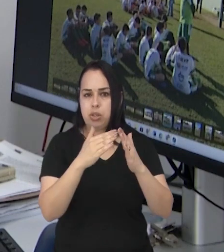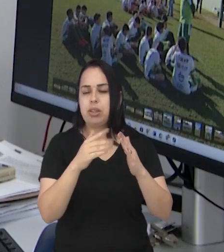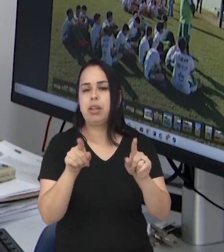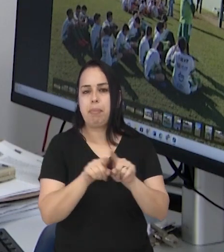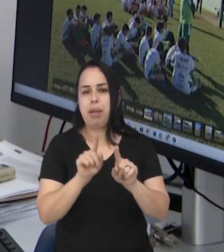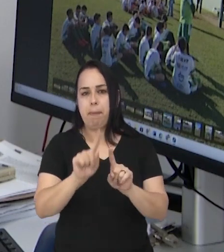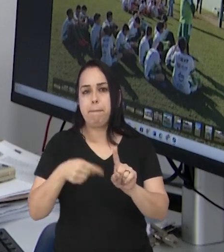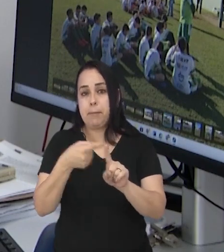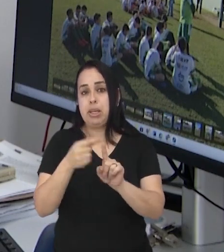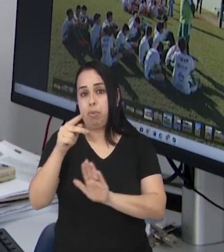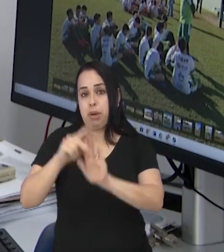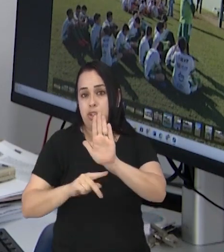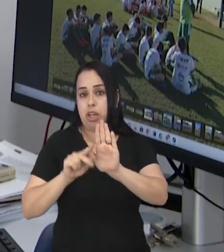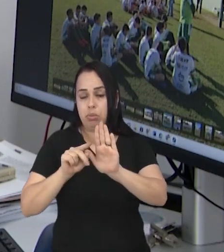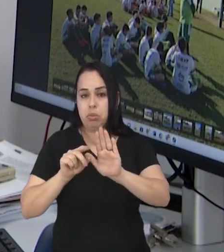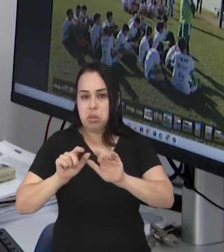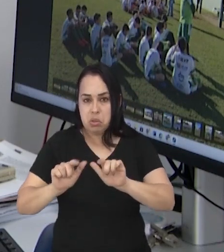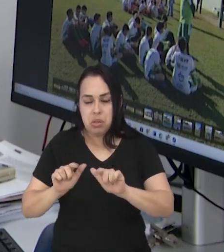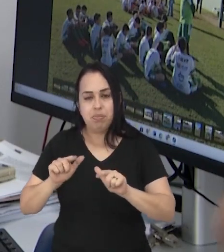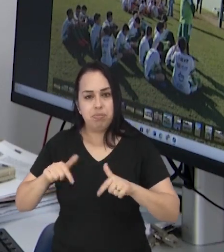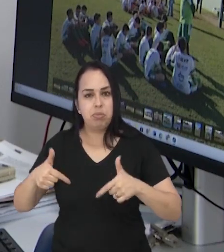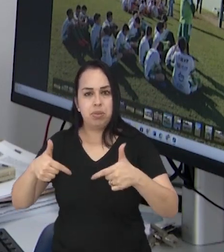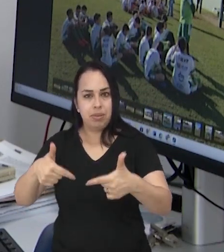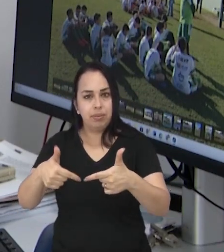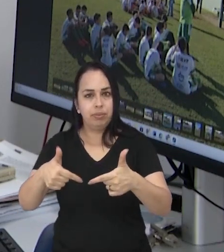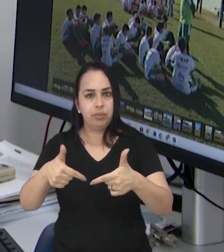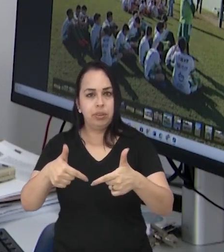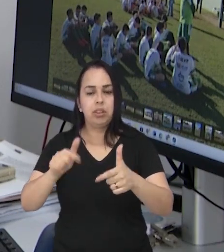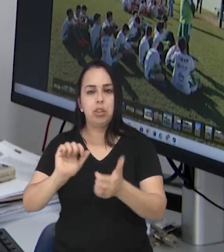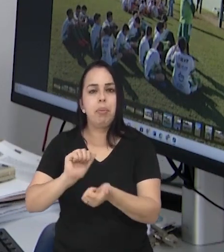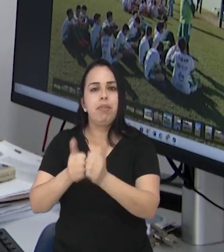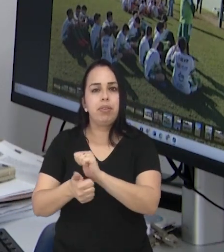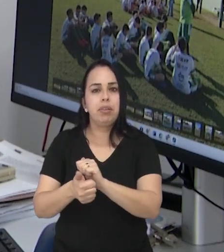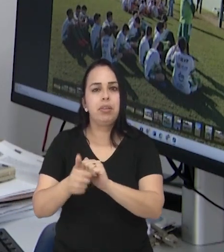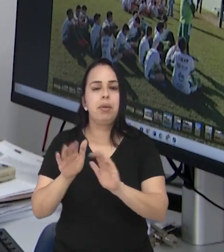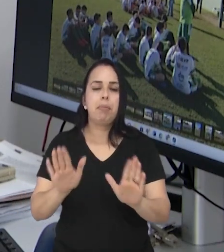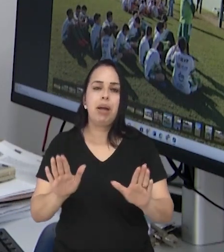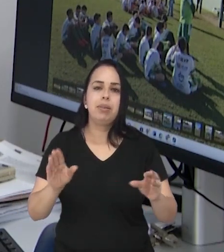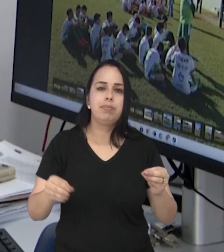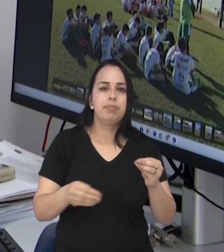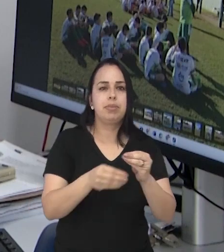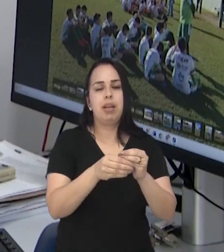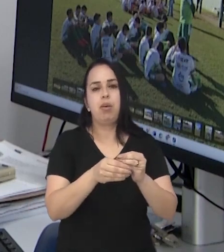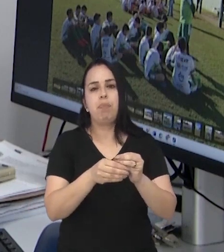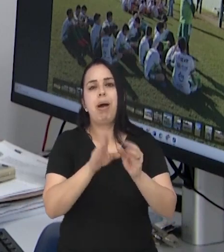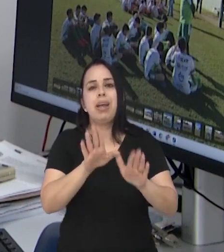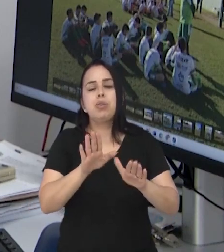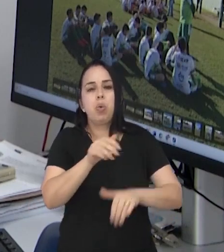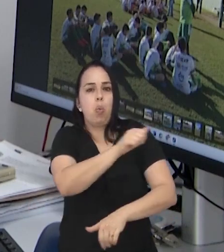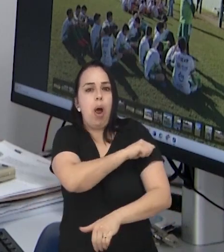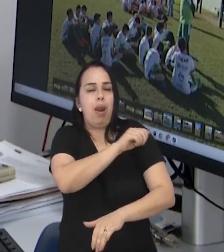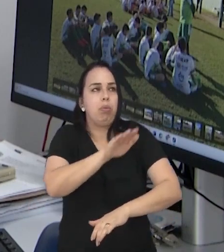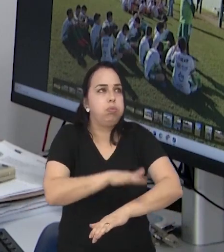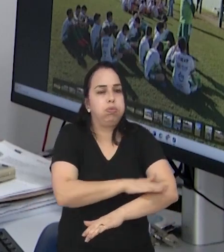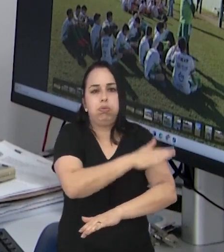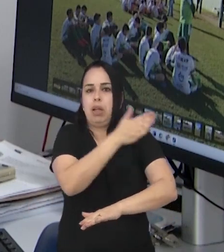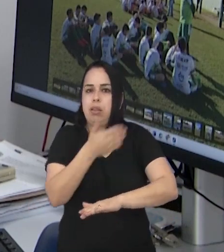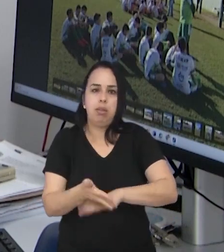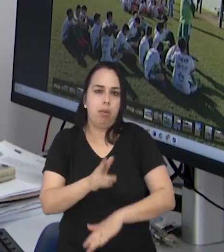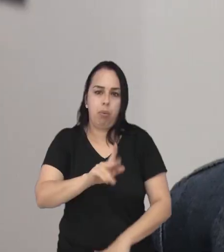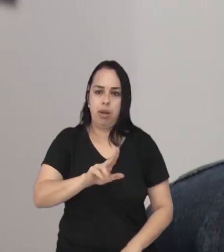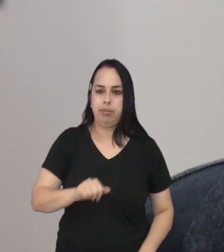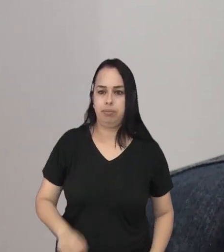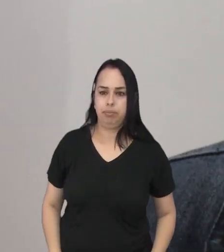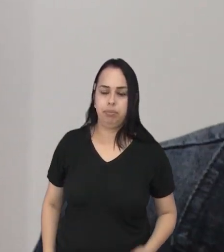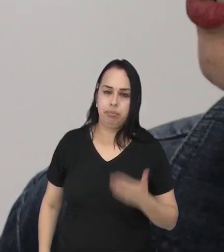que é um projeto esportivo, educacional dentro da escola, que ele faz parte de uma educação integral, mas o aluno ele não fica o tempo inteiro na